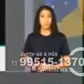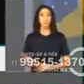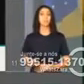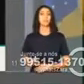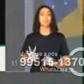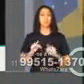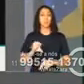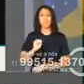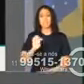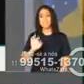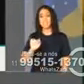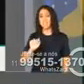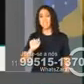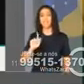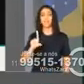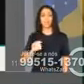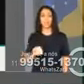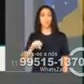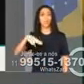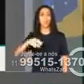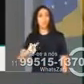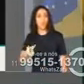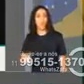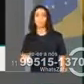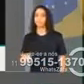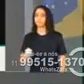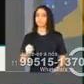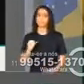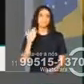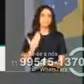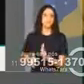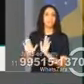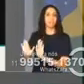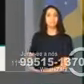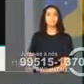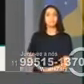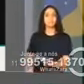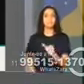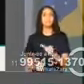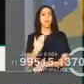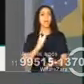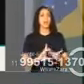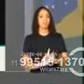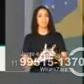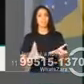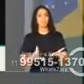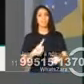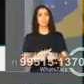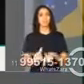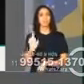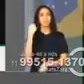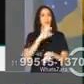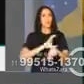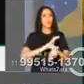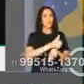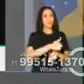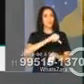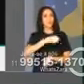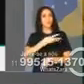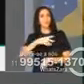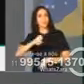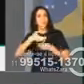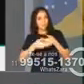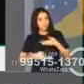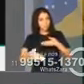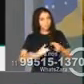novo implantada uma democracia com a constituição de 1945 foram